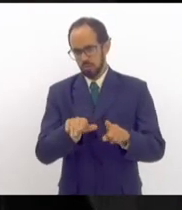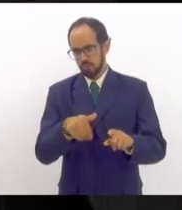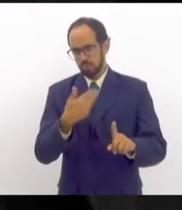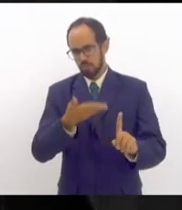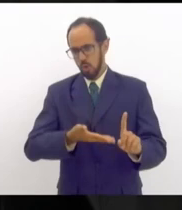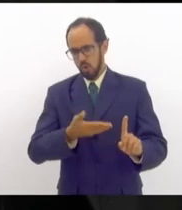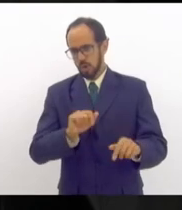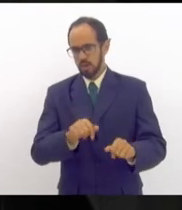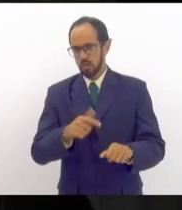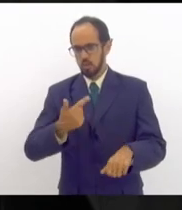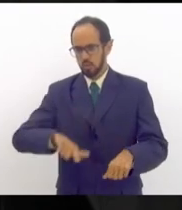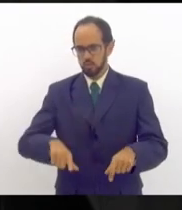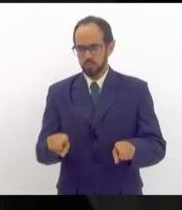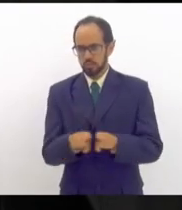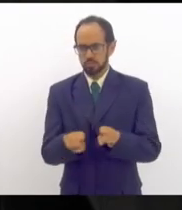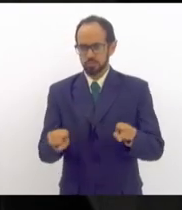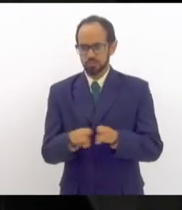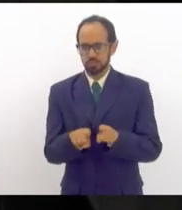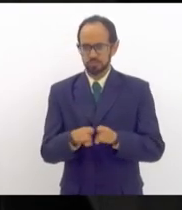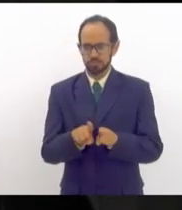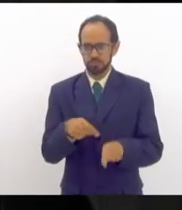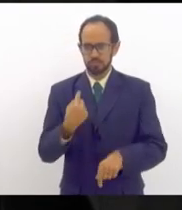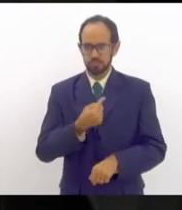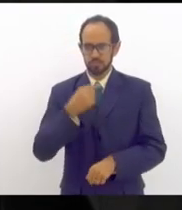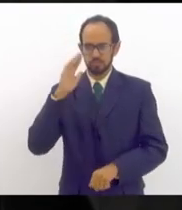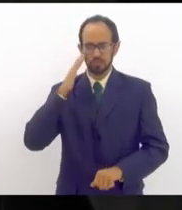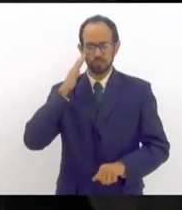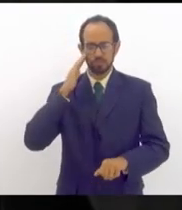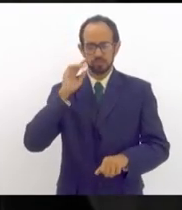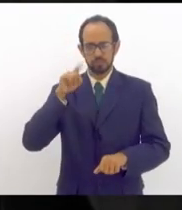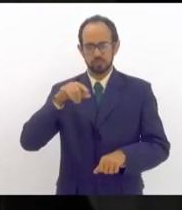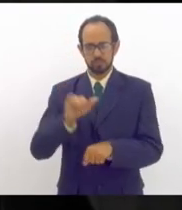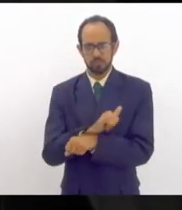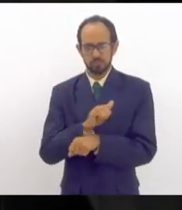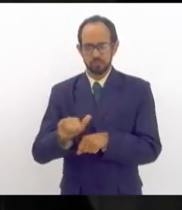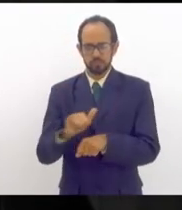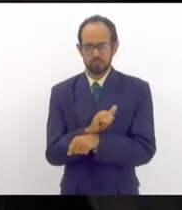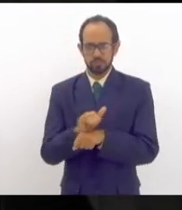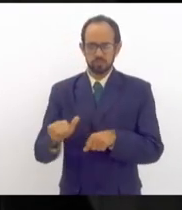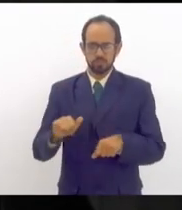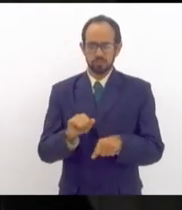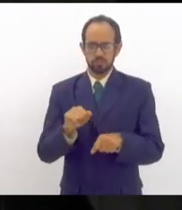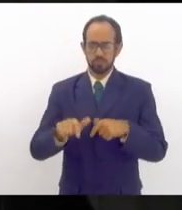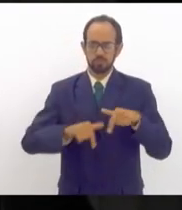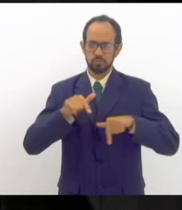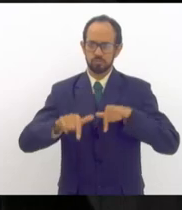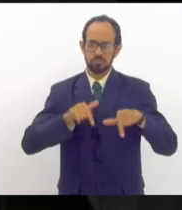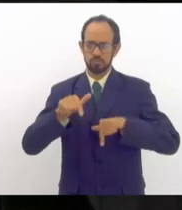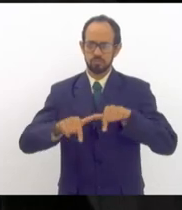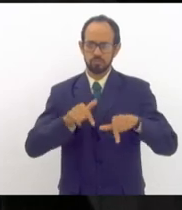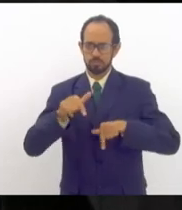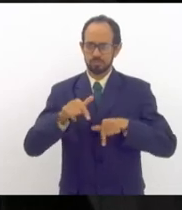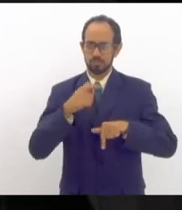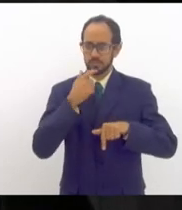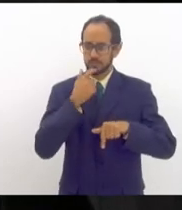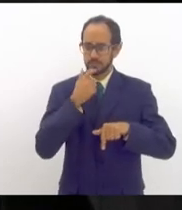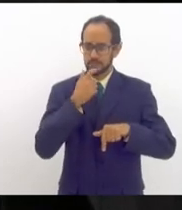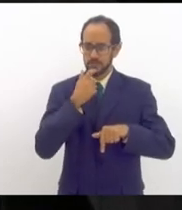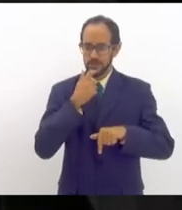que a gente vai entende que é um mecanismo de trabalho para